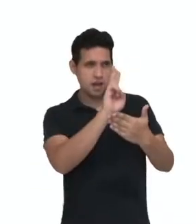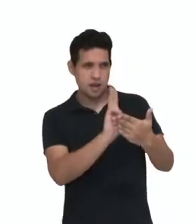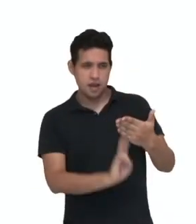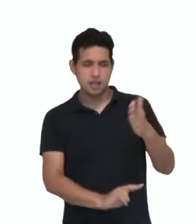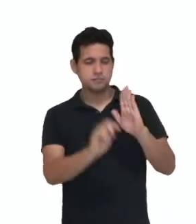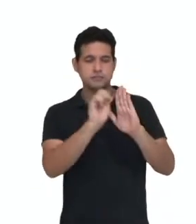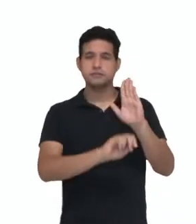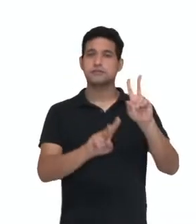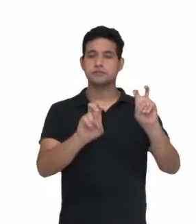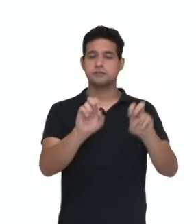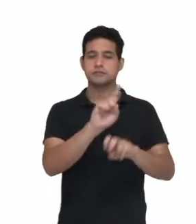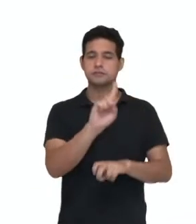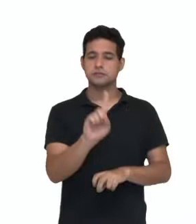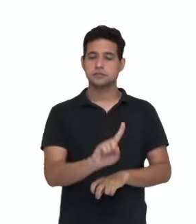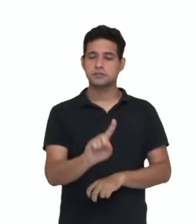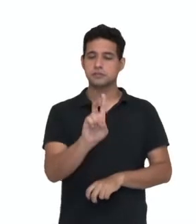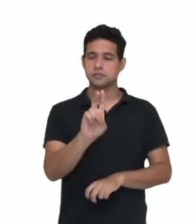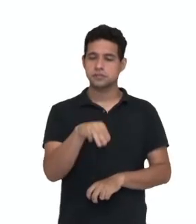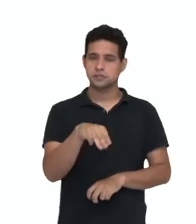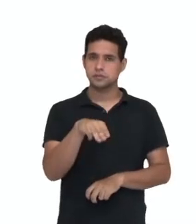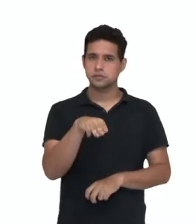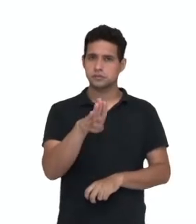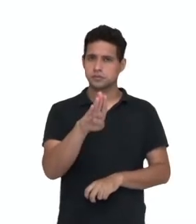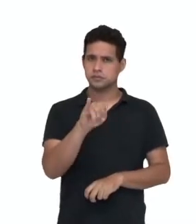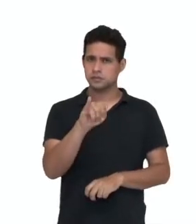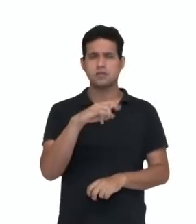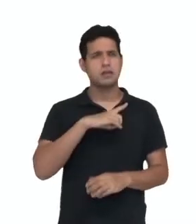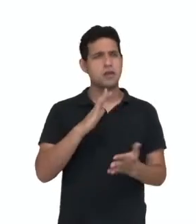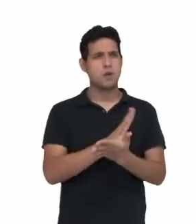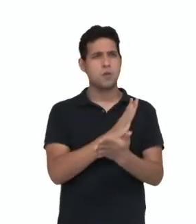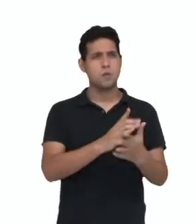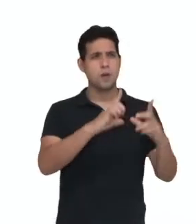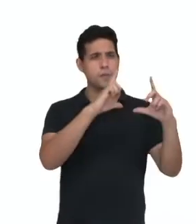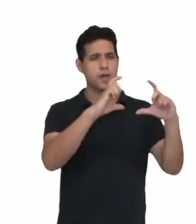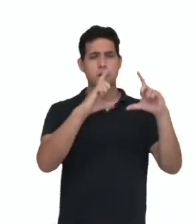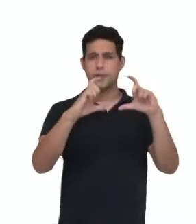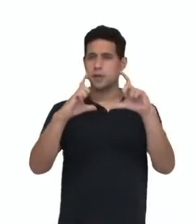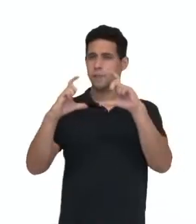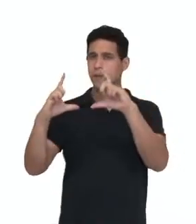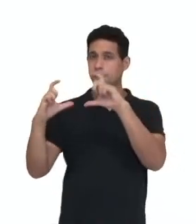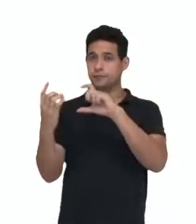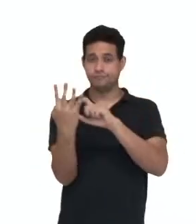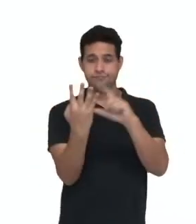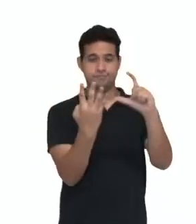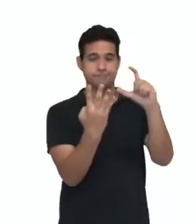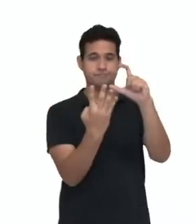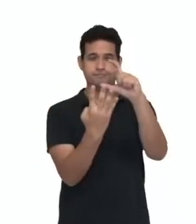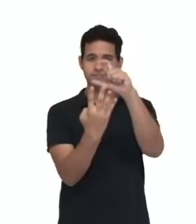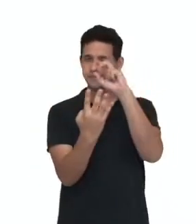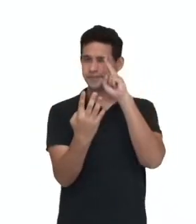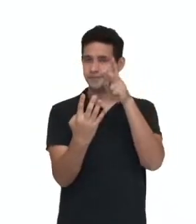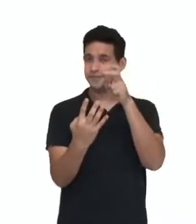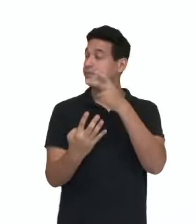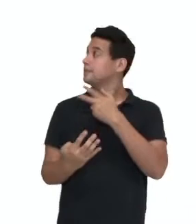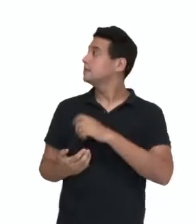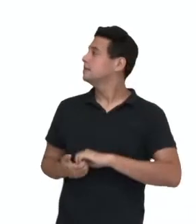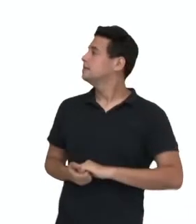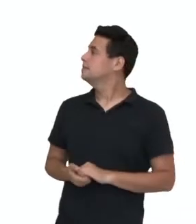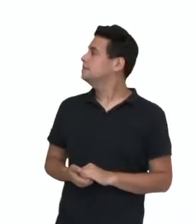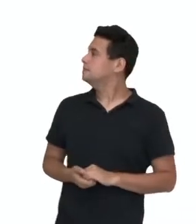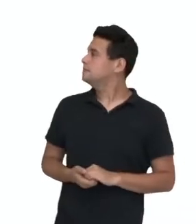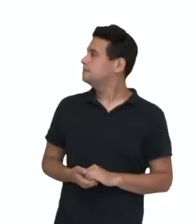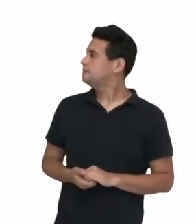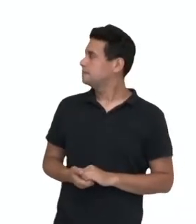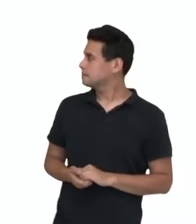sobre Zumbi, encontrábamos algunas fotos. Aqui estão as fotos. Observem.